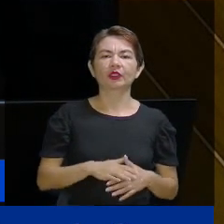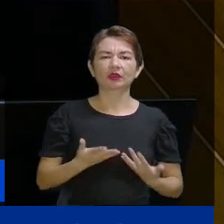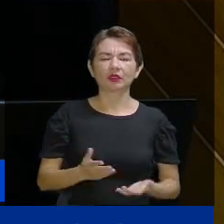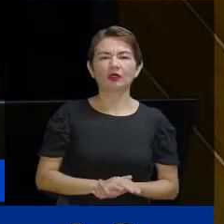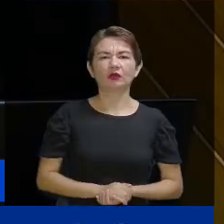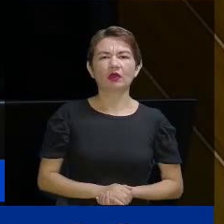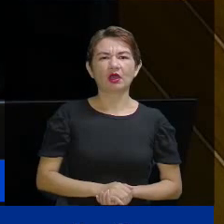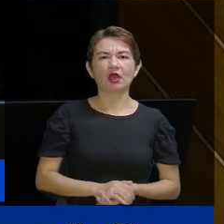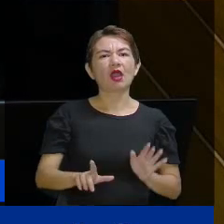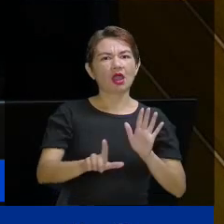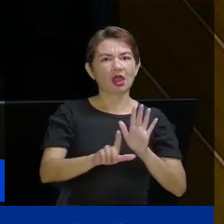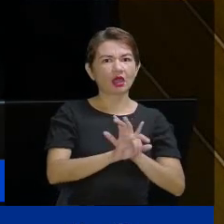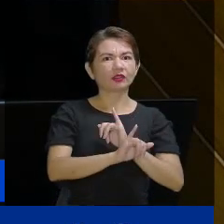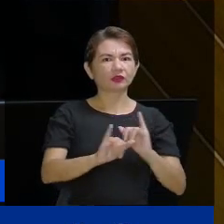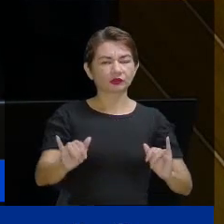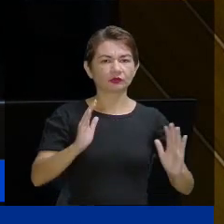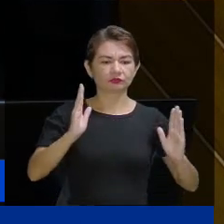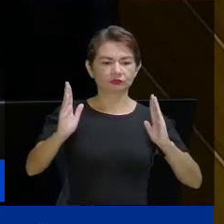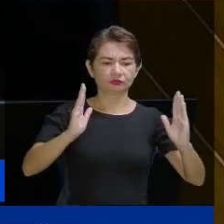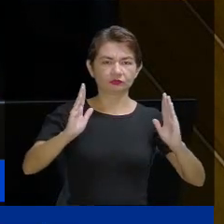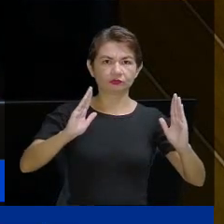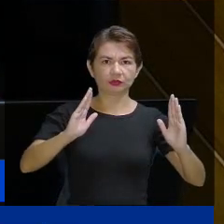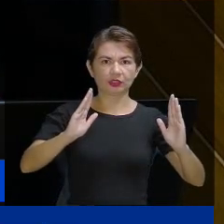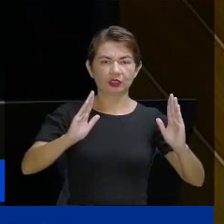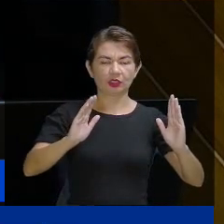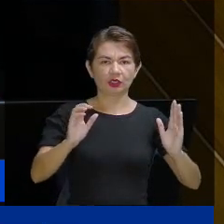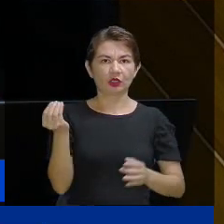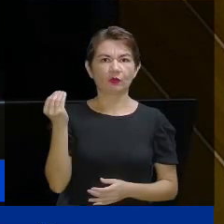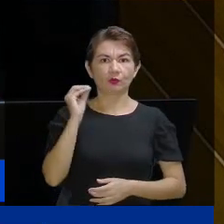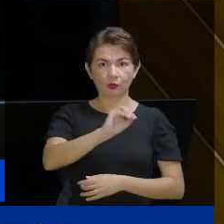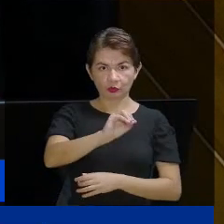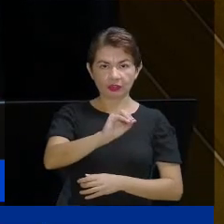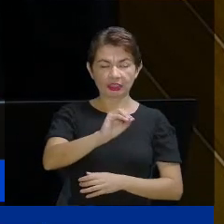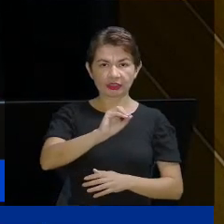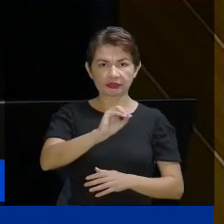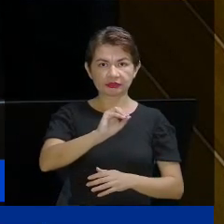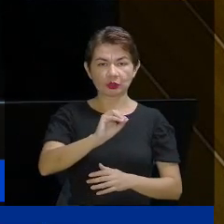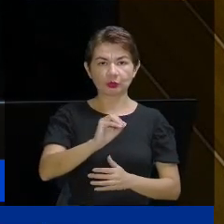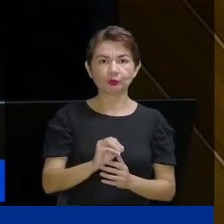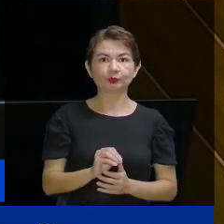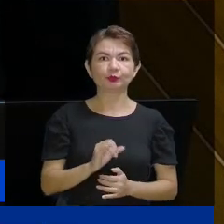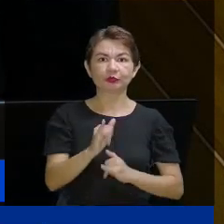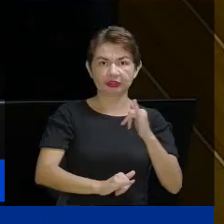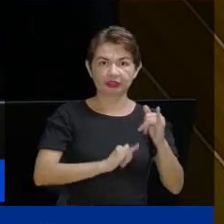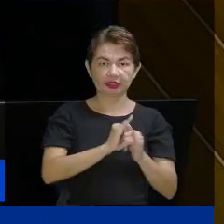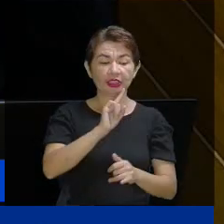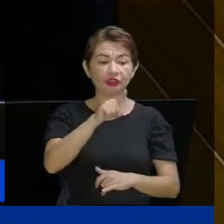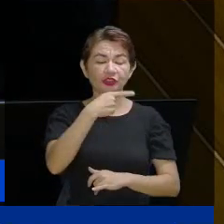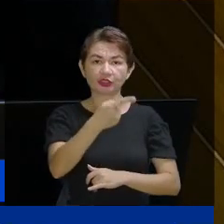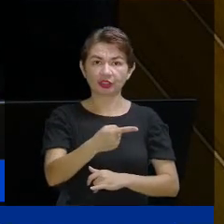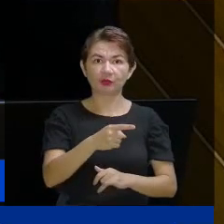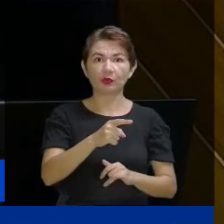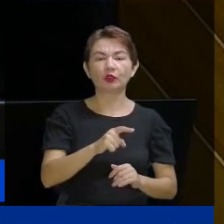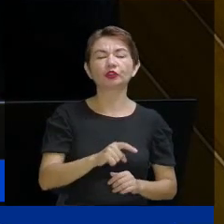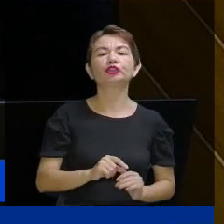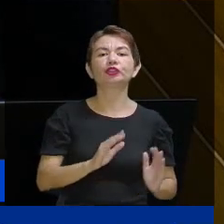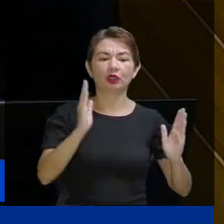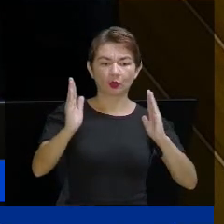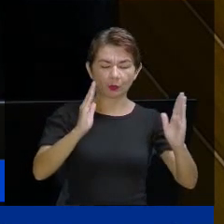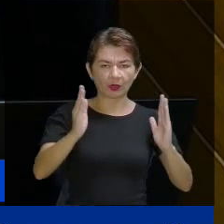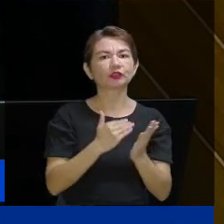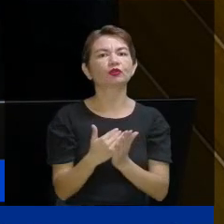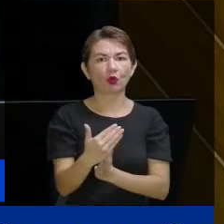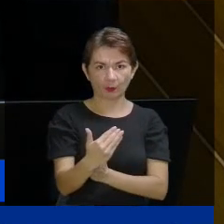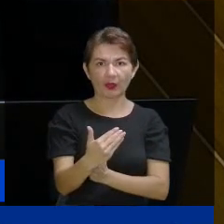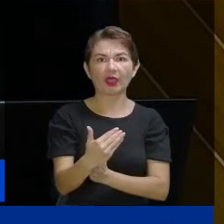11.419 estabelece que os prazos começam a correr do dia útil seguinte à publicação, e que o MP, atuando como parte e não como fiscal da lei, não